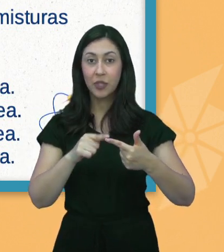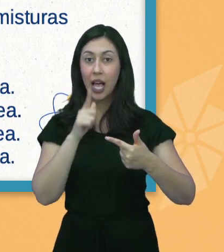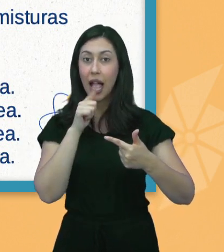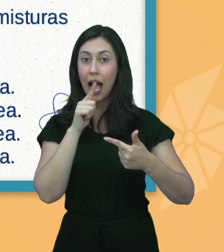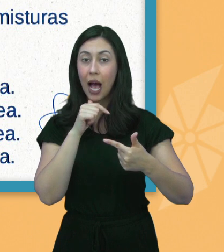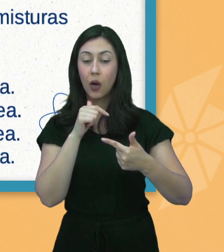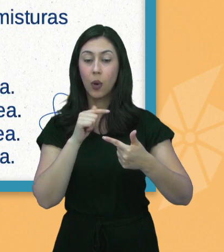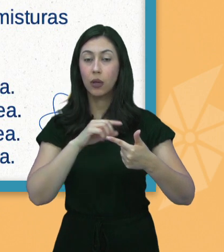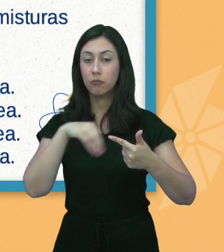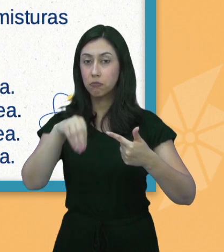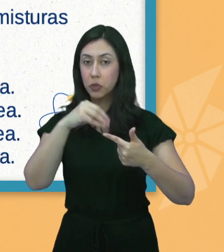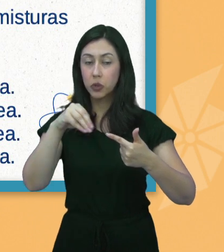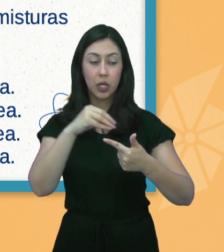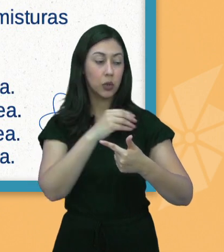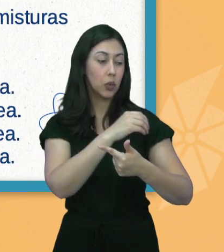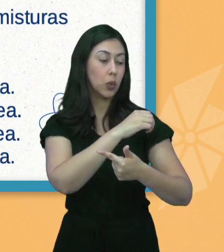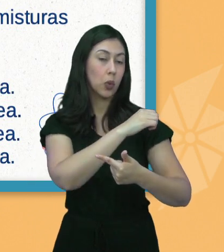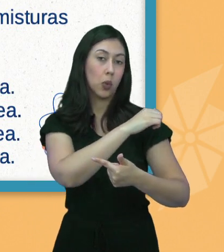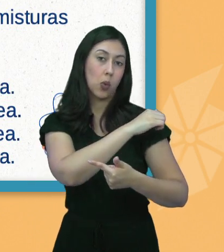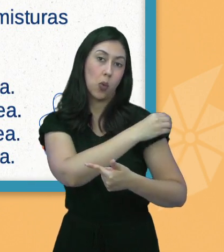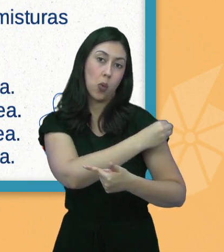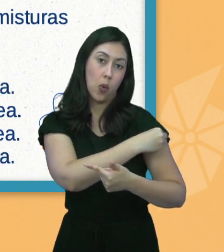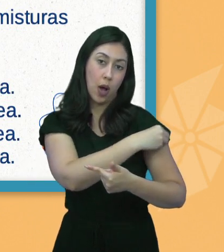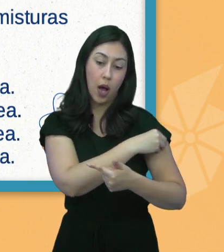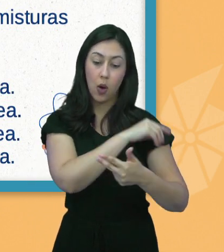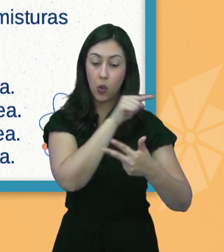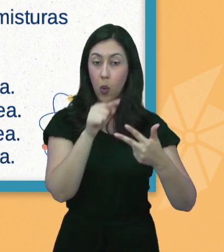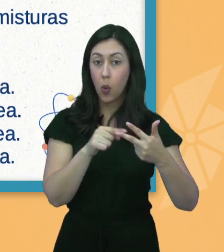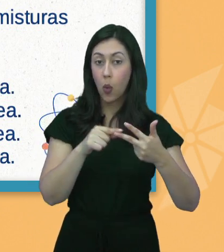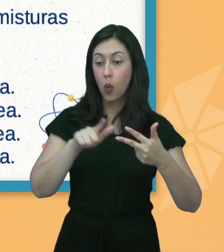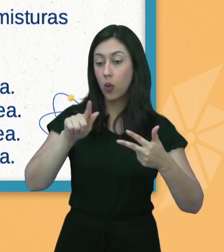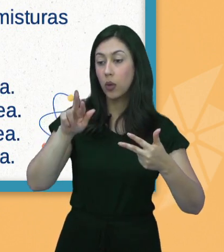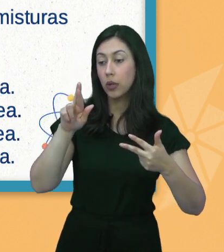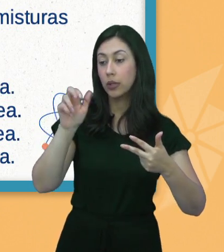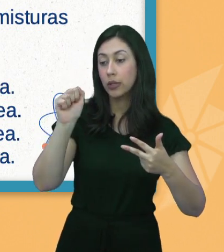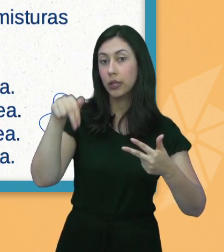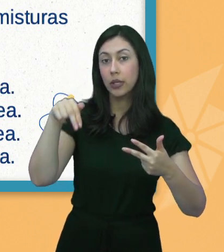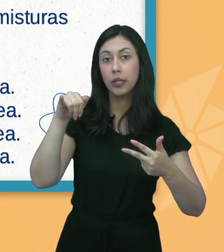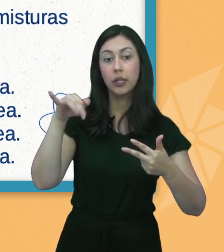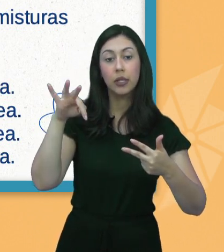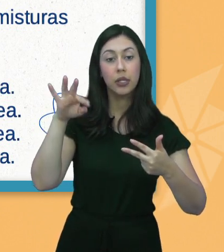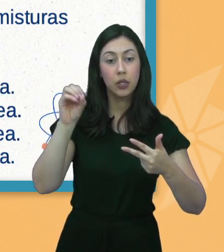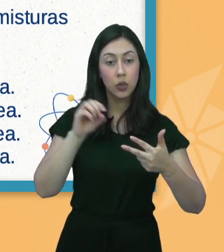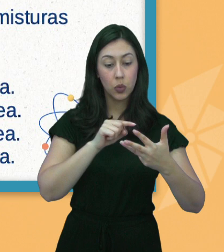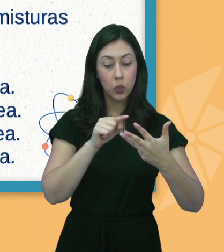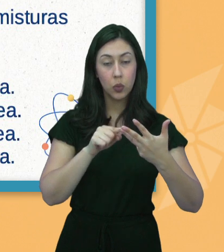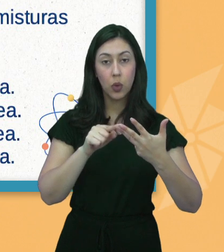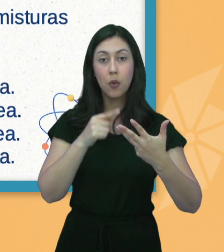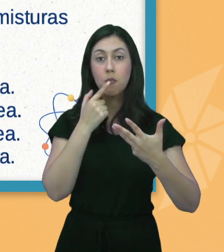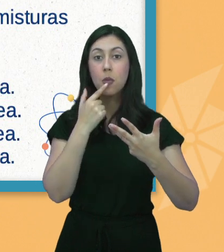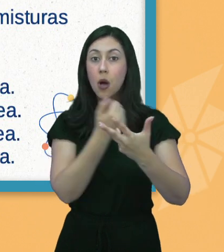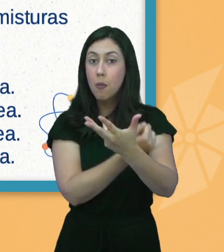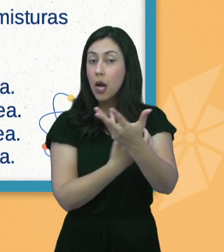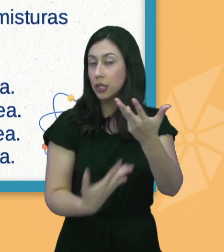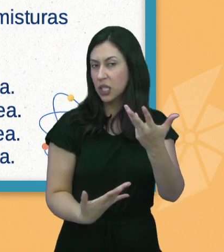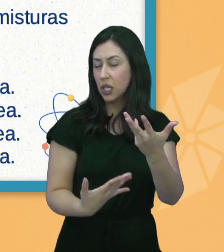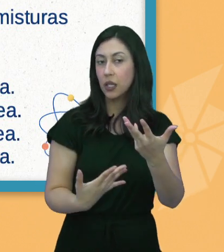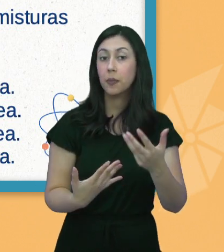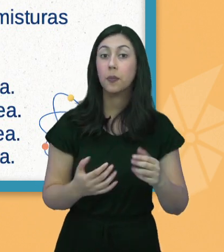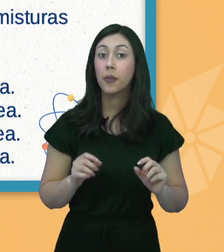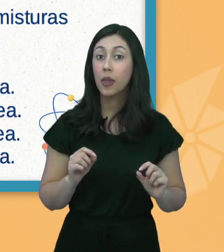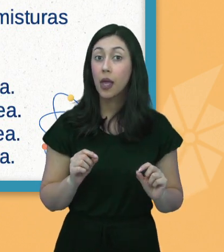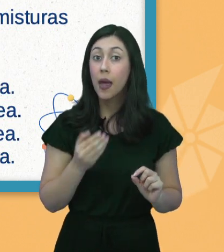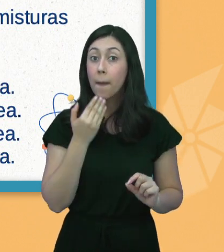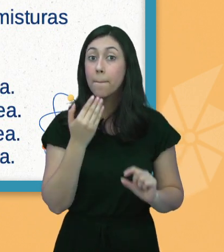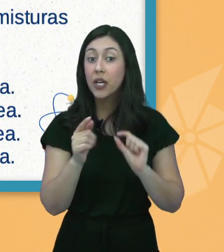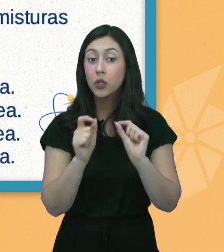álcool, granito, que é aquela pedra, e sangue. O exercício pede assim: a